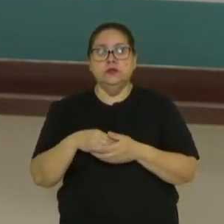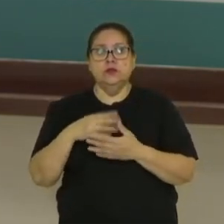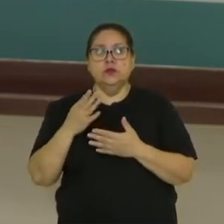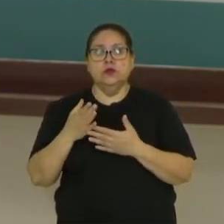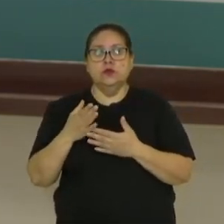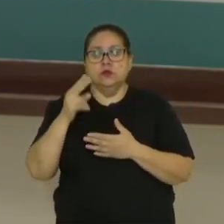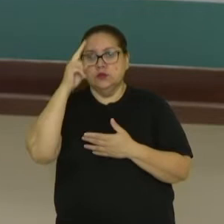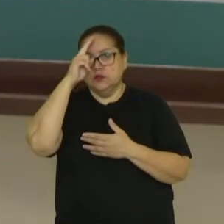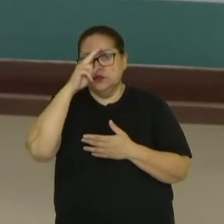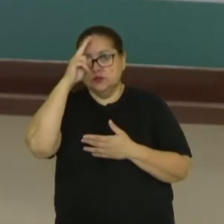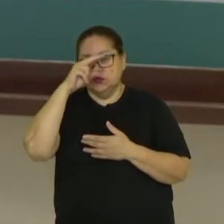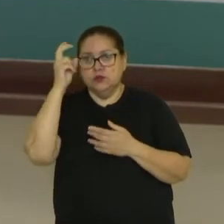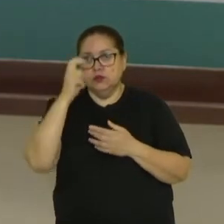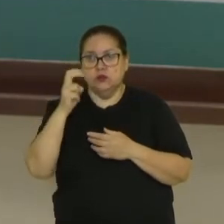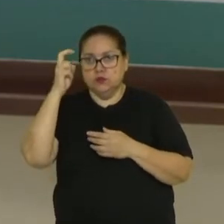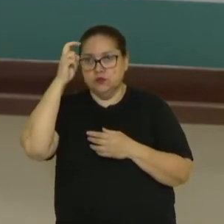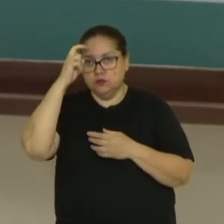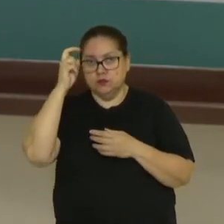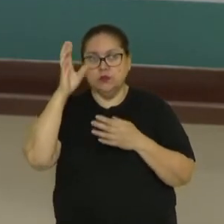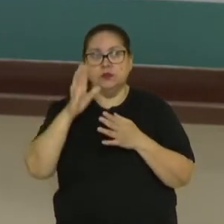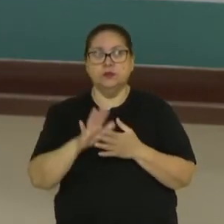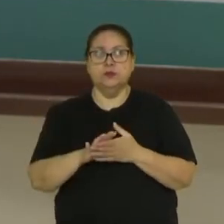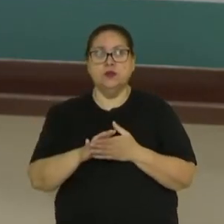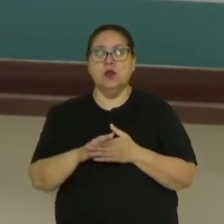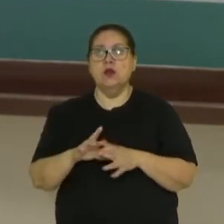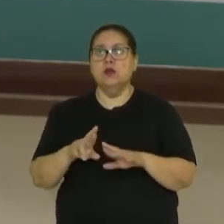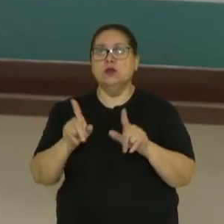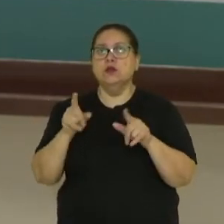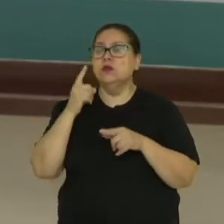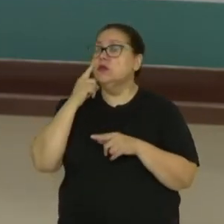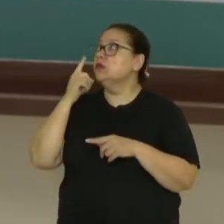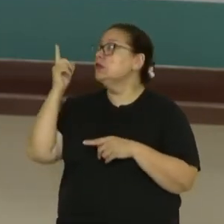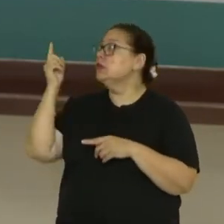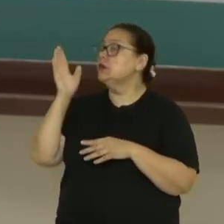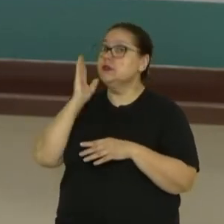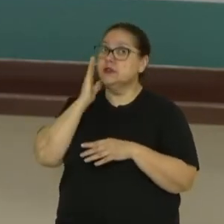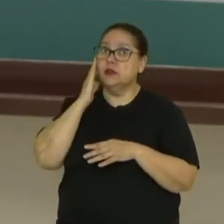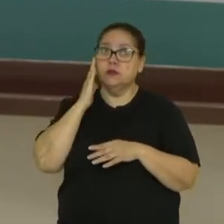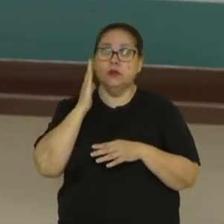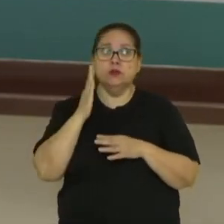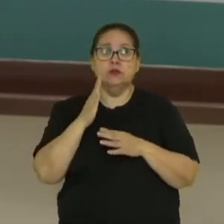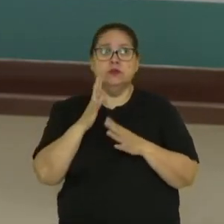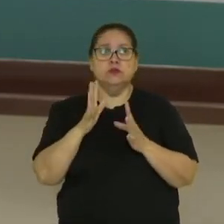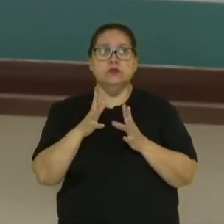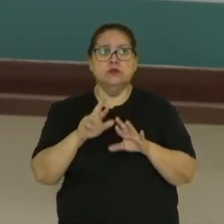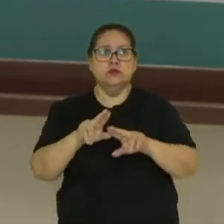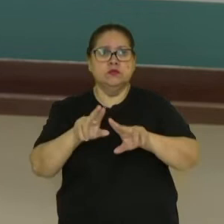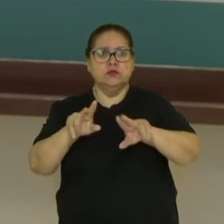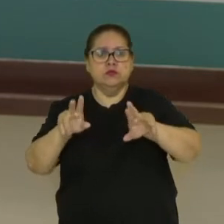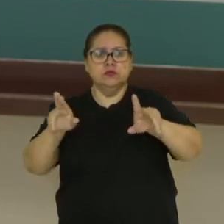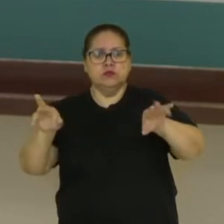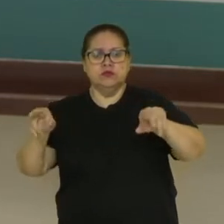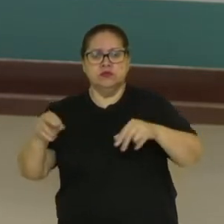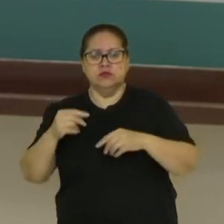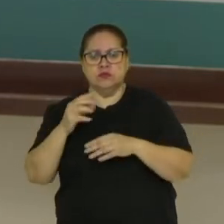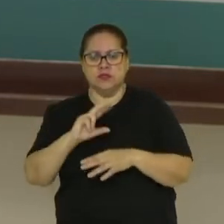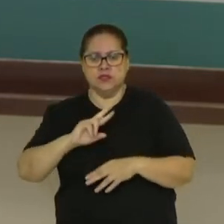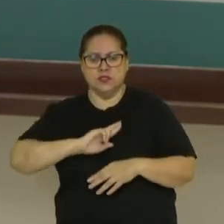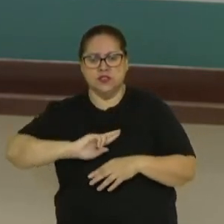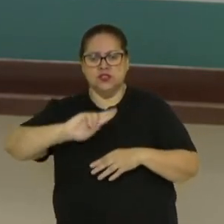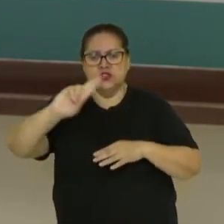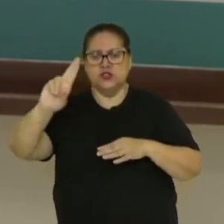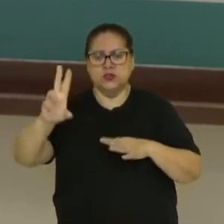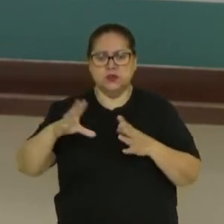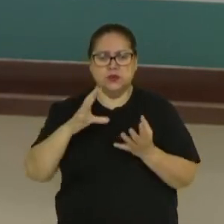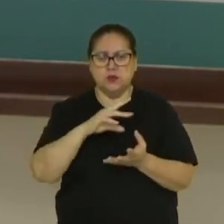é histórico e cultural. Olha só, então sabemos que o mundo tem um monte diferente de etnias, de religiões, né,